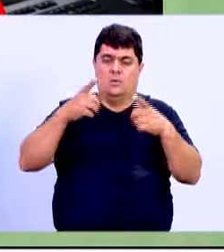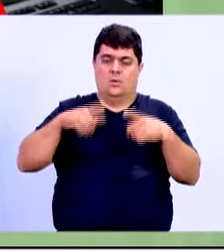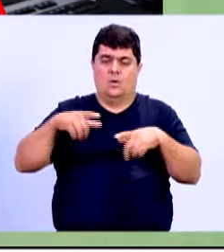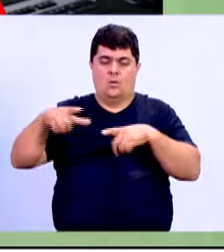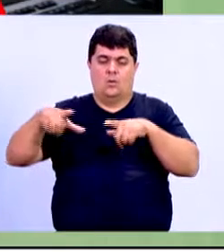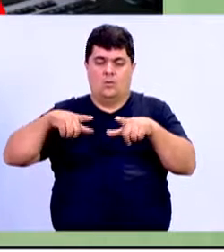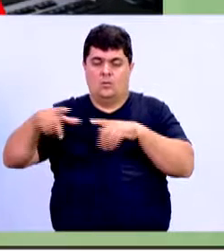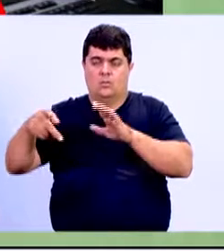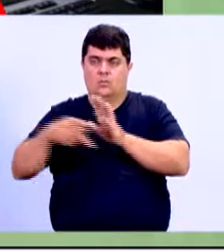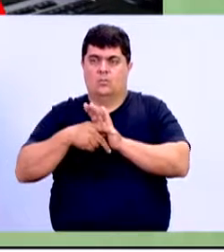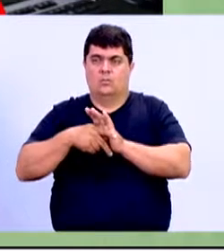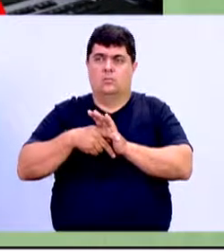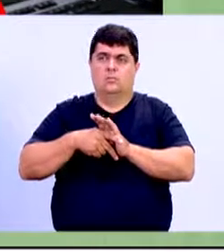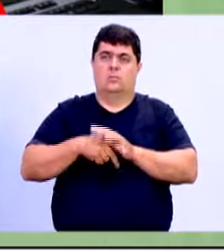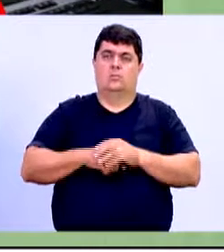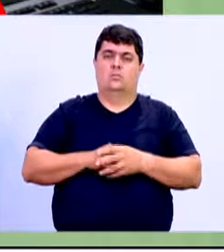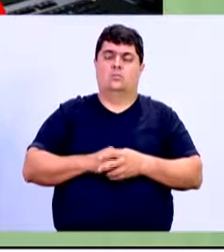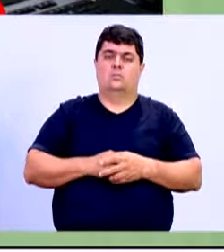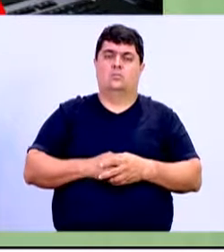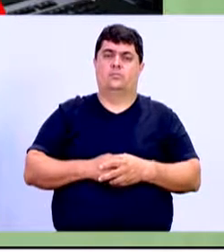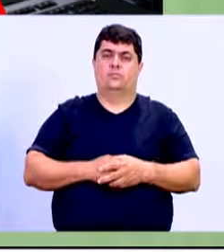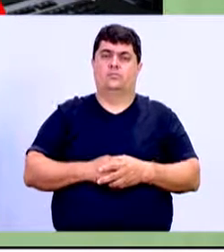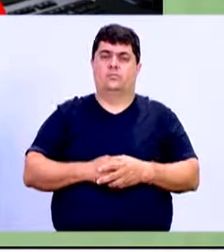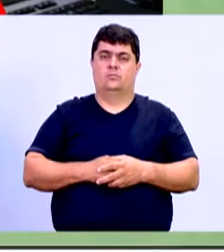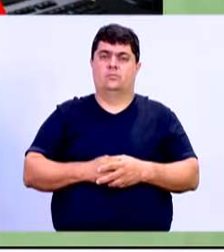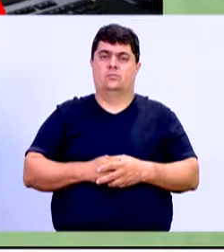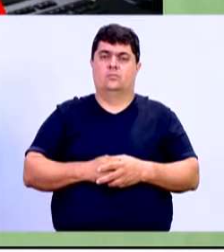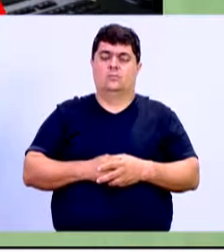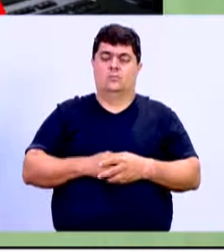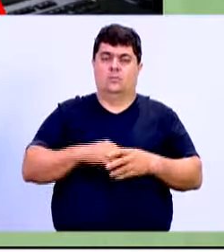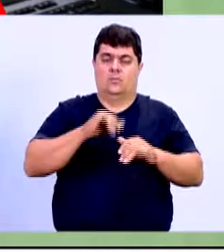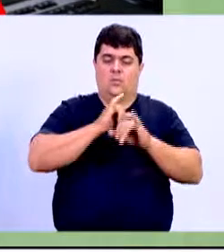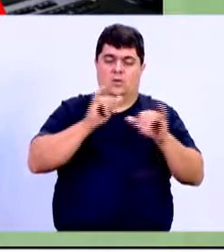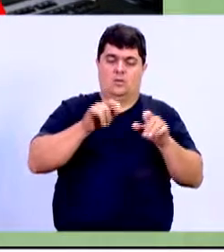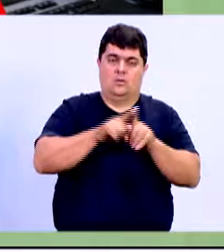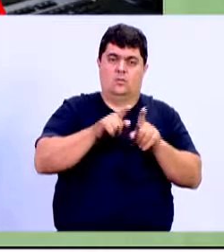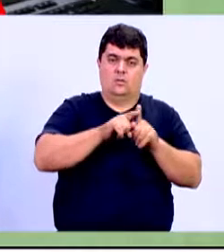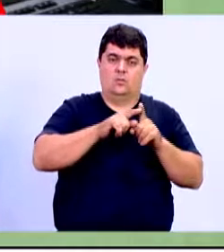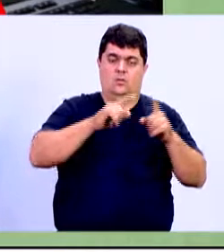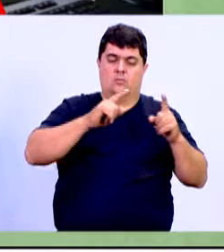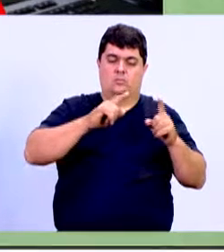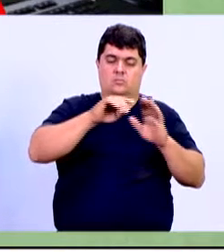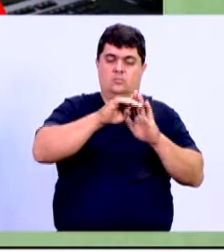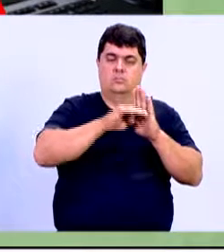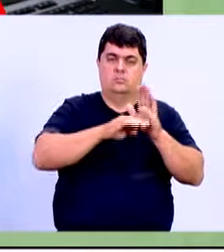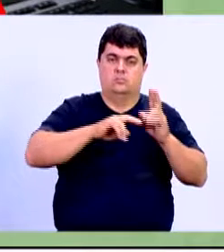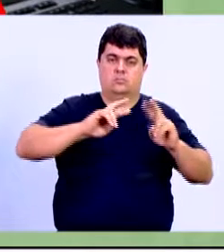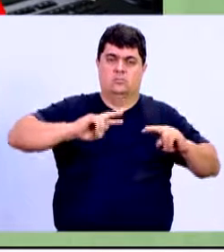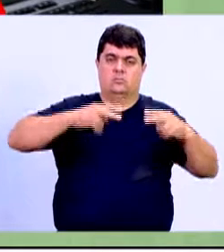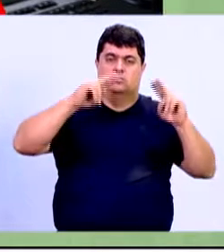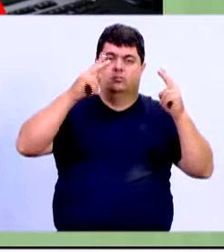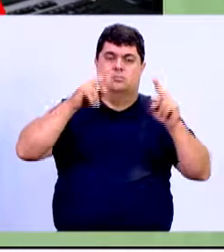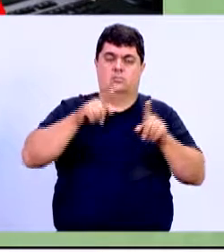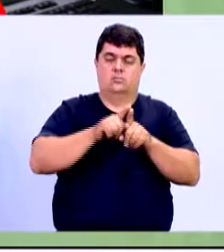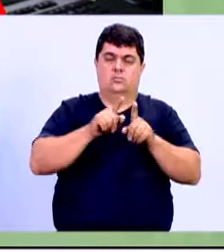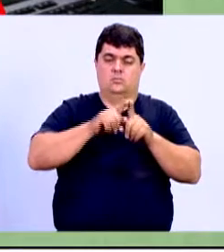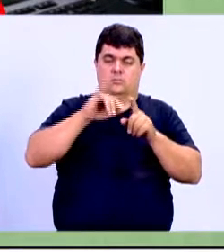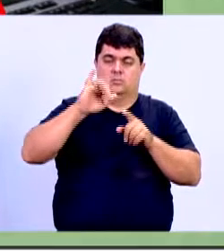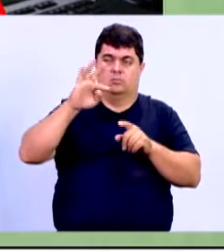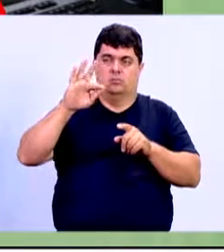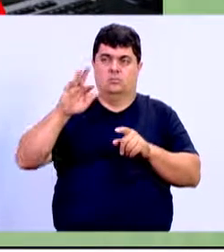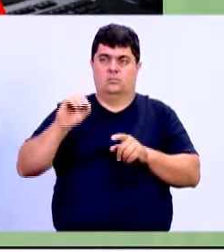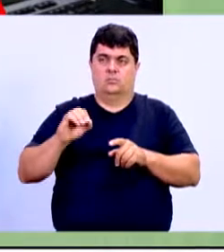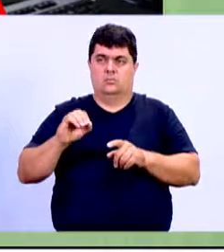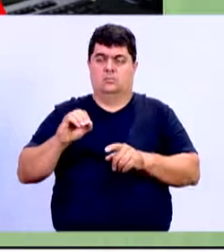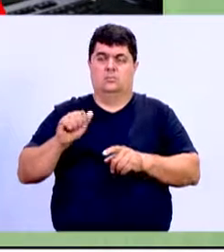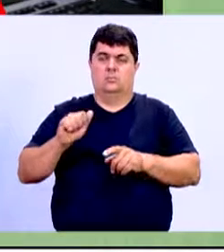ambientes, nas divisões de produção, tanto na divisão de informação, quanto na divisão de desenvolvimento de sistemas, quanto na divisão de infraestrutura. De